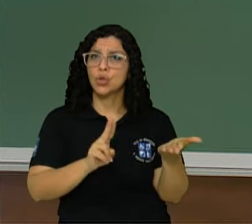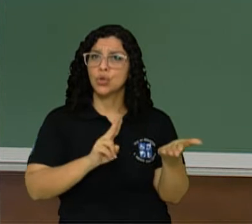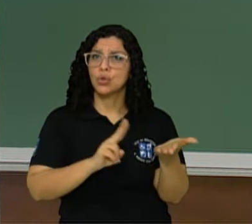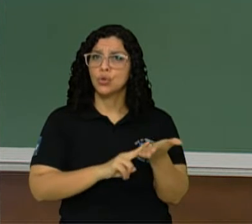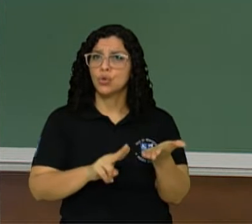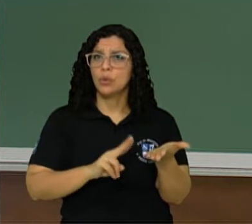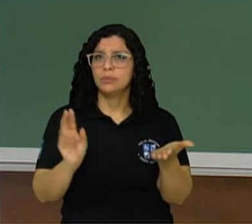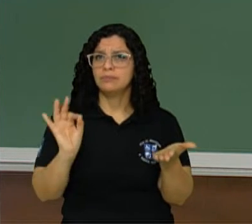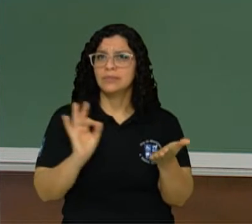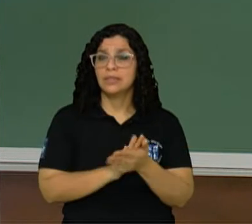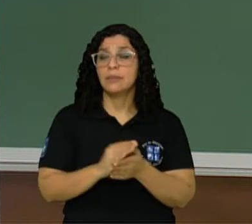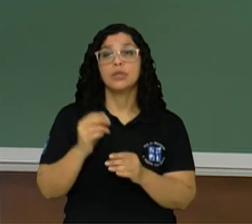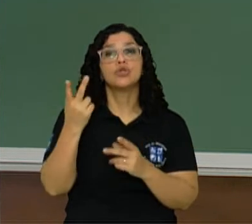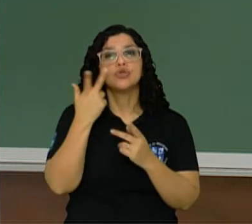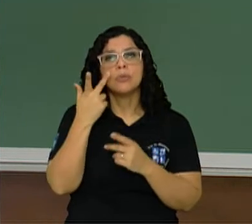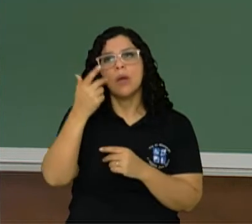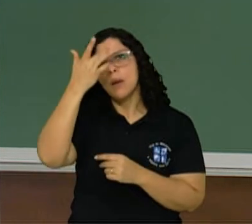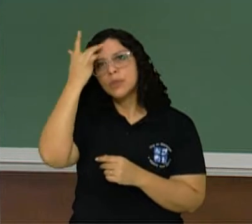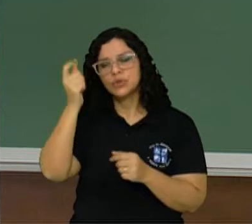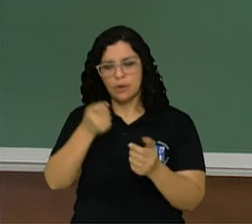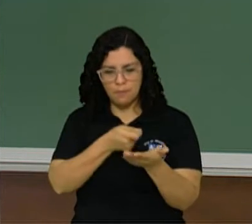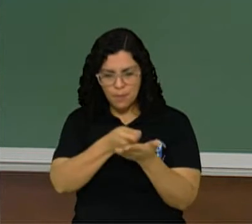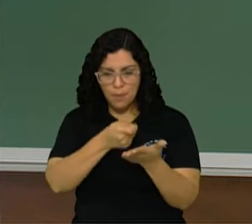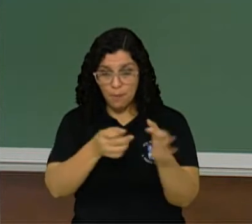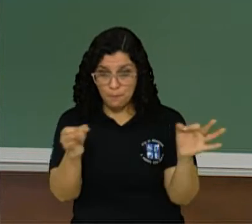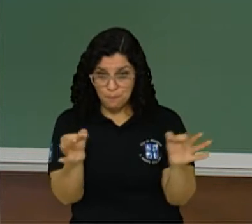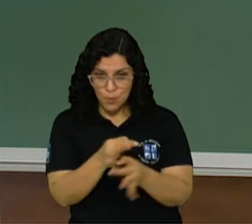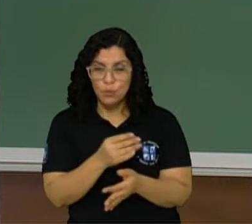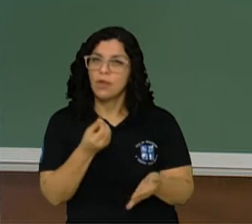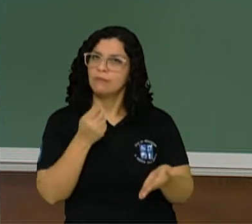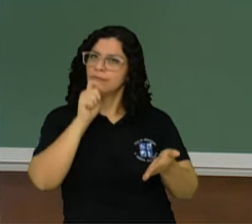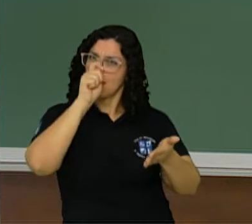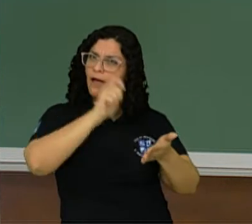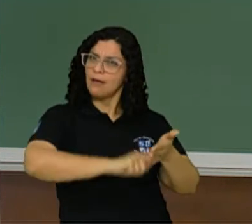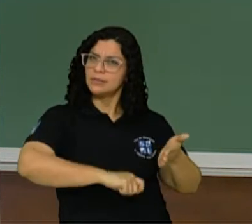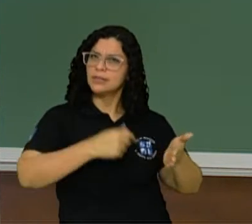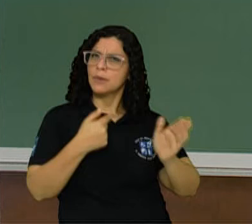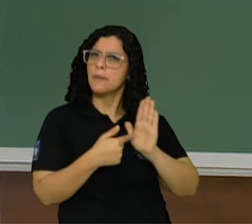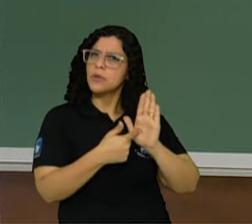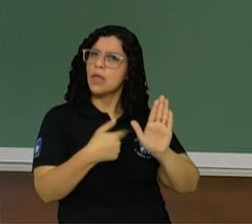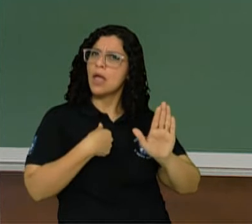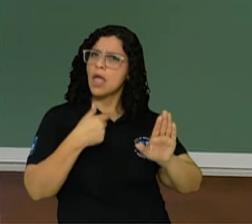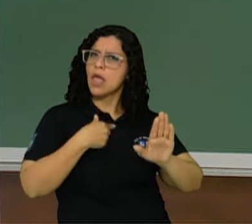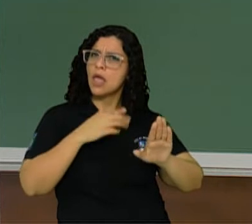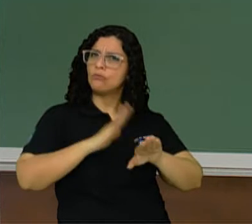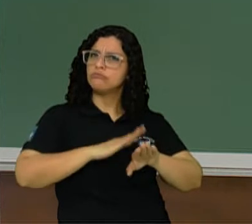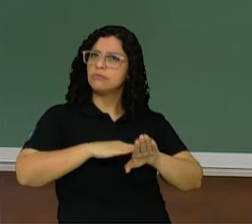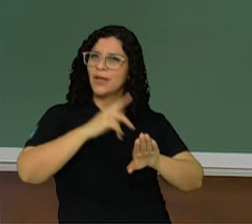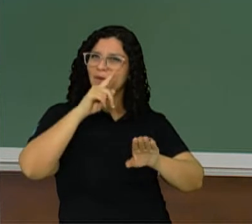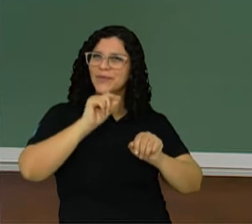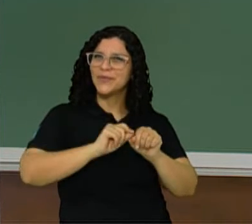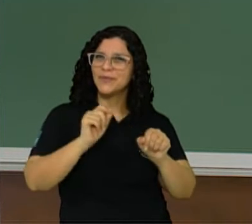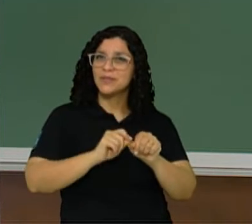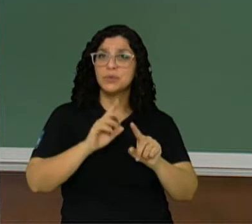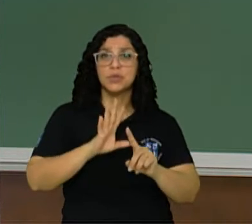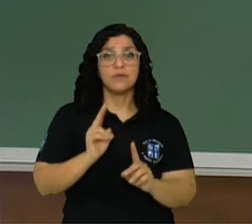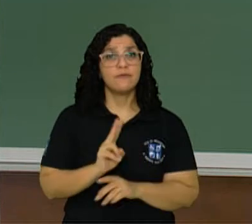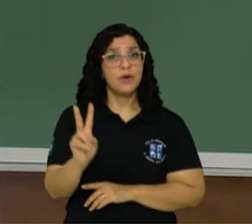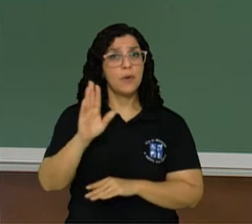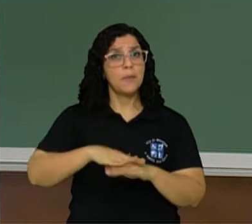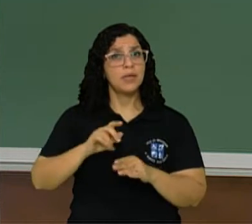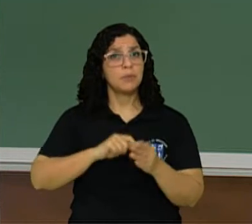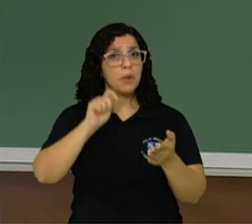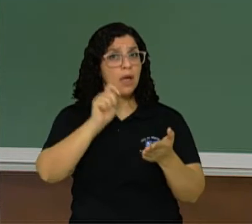né? Geralmente os artistas assinam as suas obras. E por ser uma obra artesanal, ela tem mais valor ainda